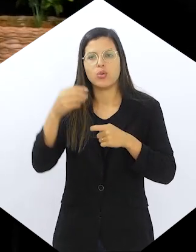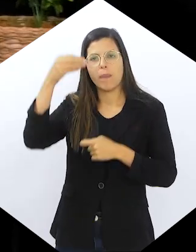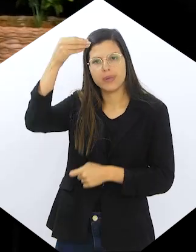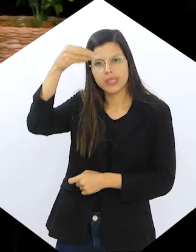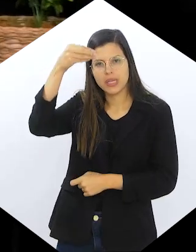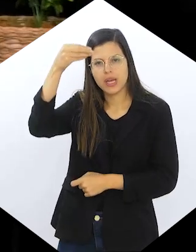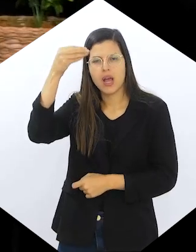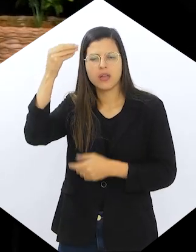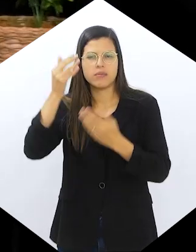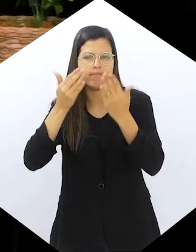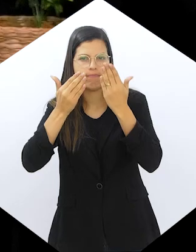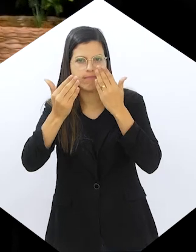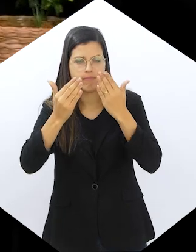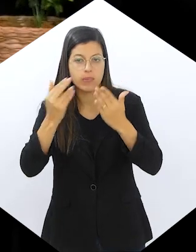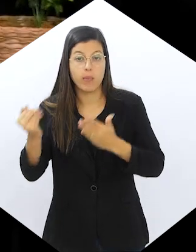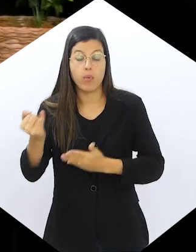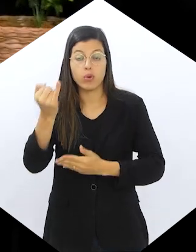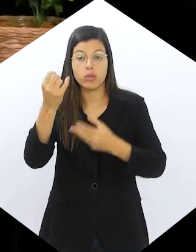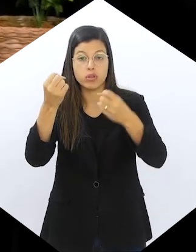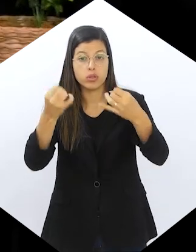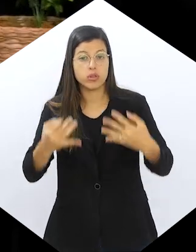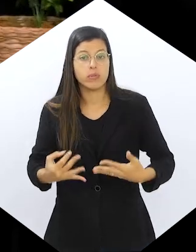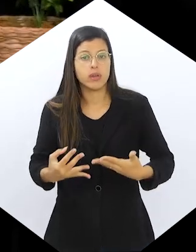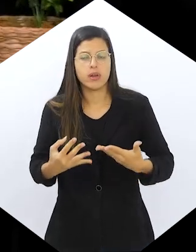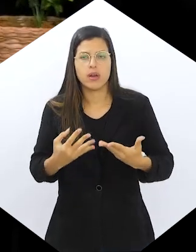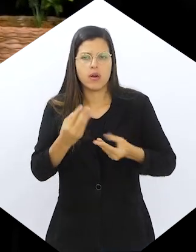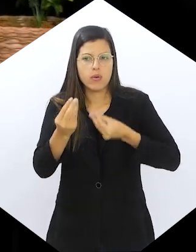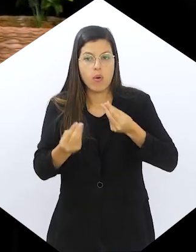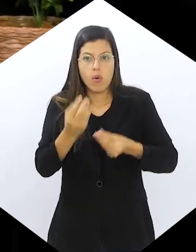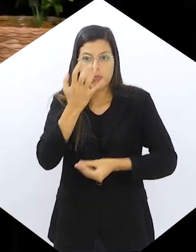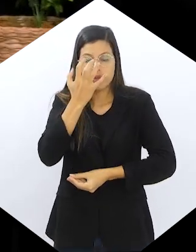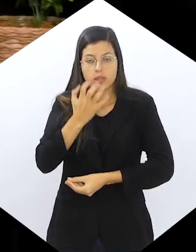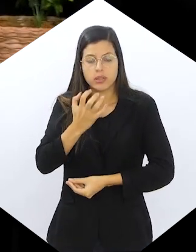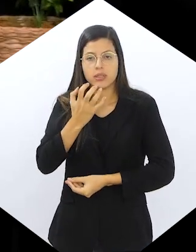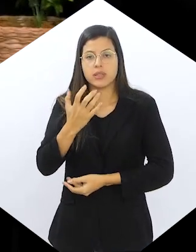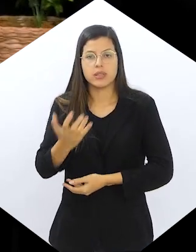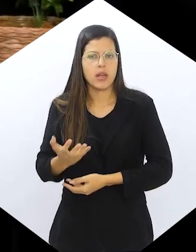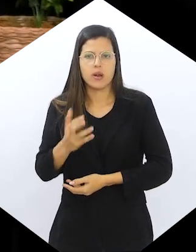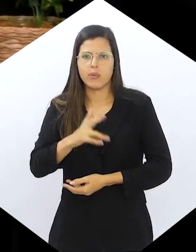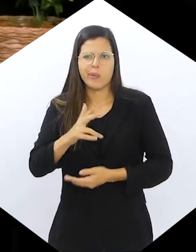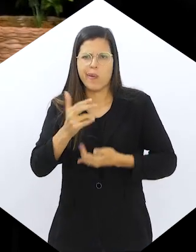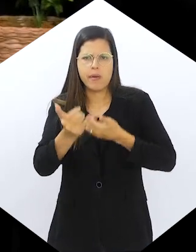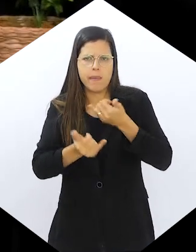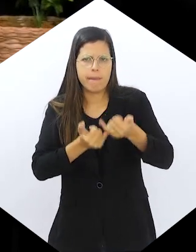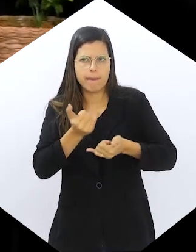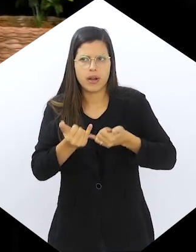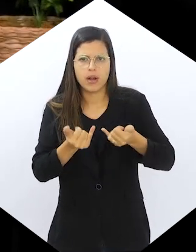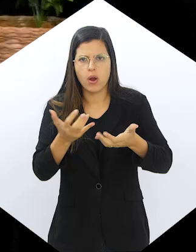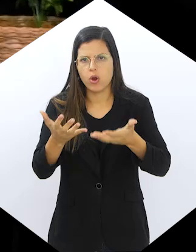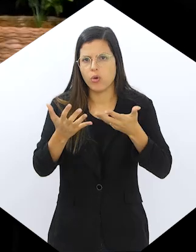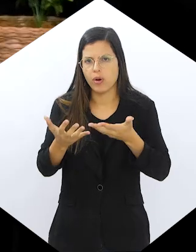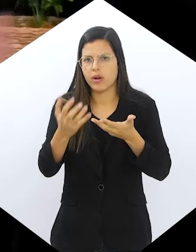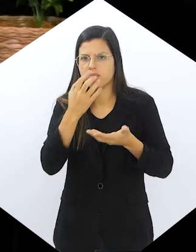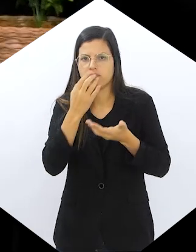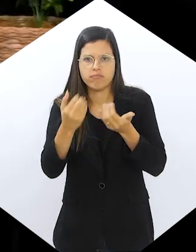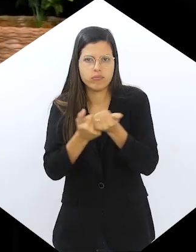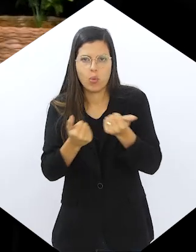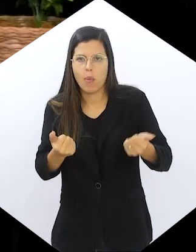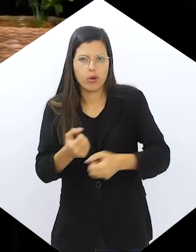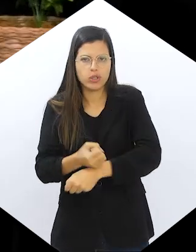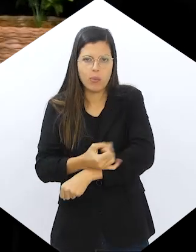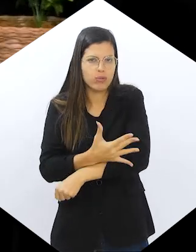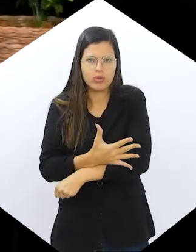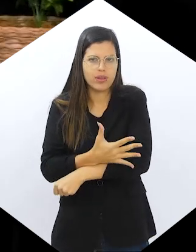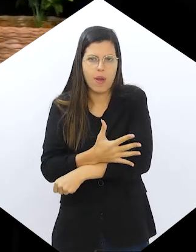Então, assim, é importante explicar como é sério isso. Não é uma brincadeira, eu quero ter um cão de suporte